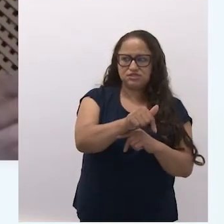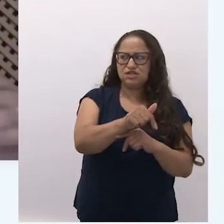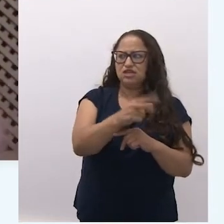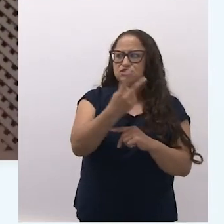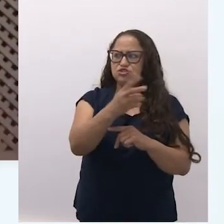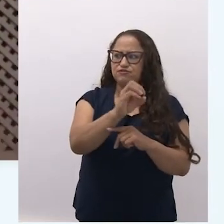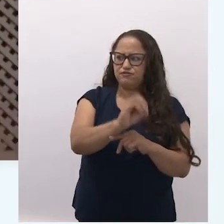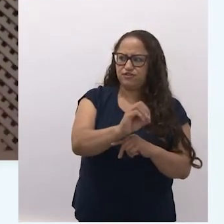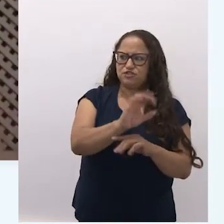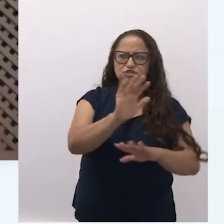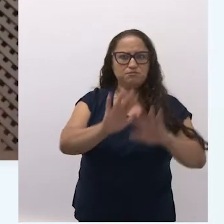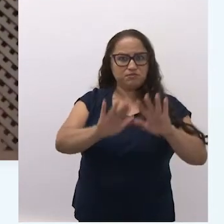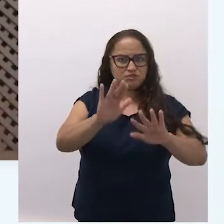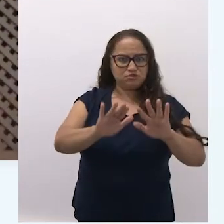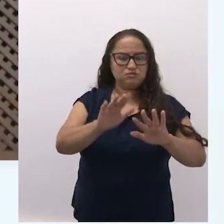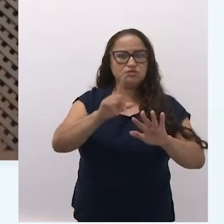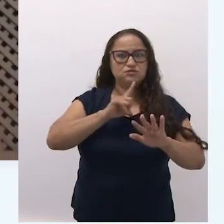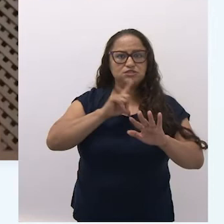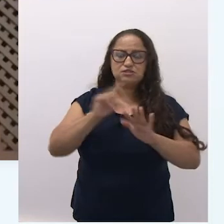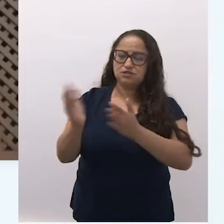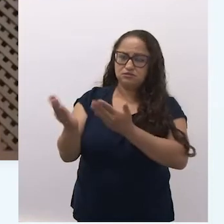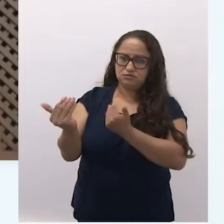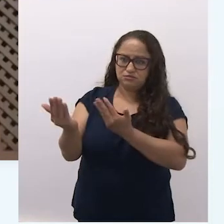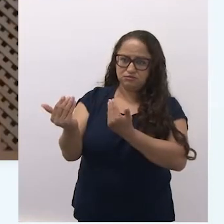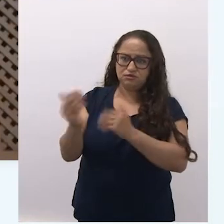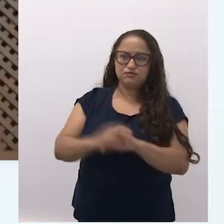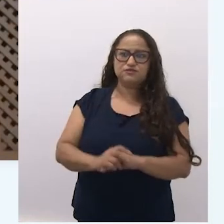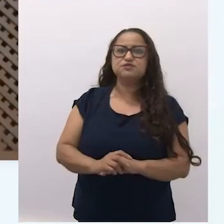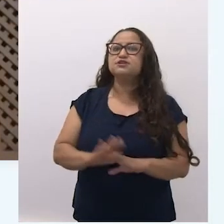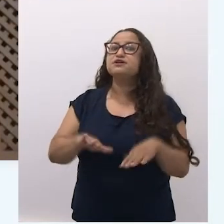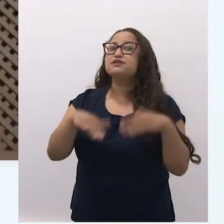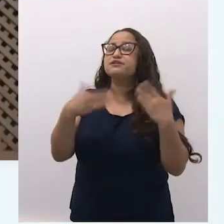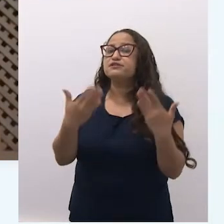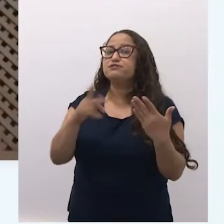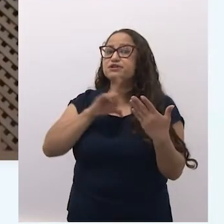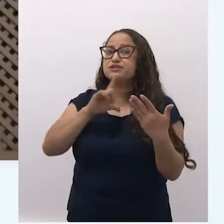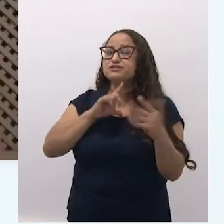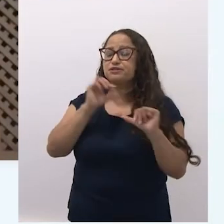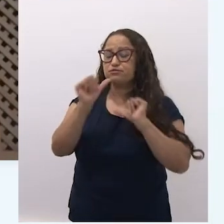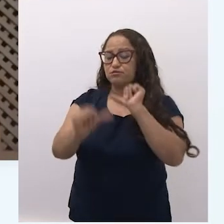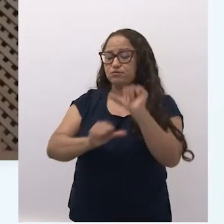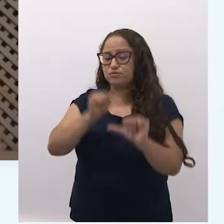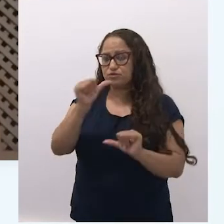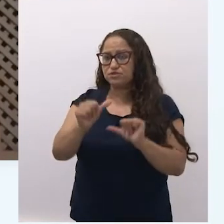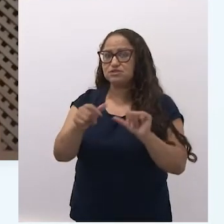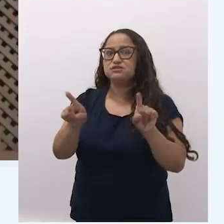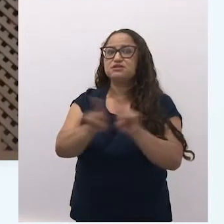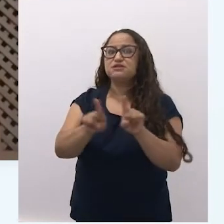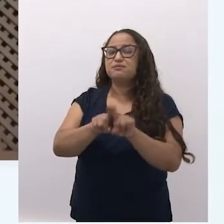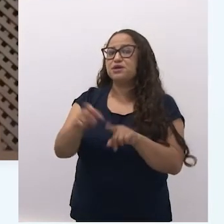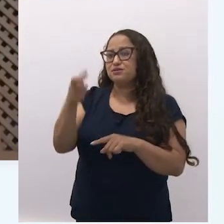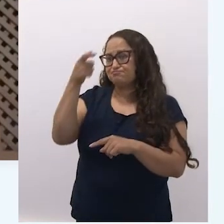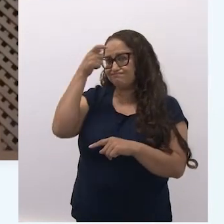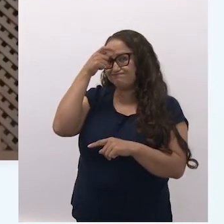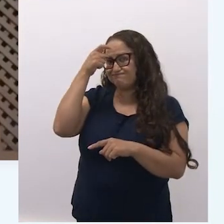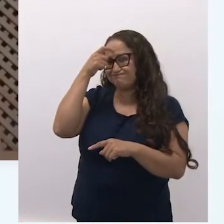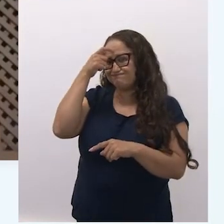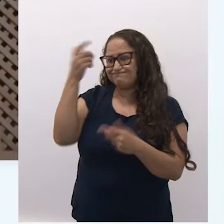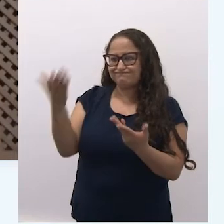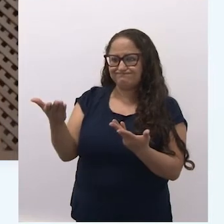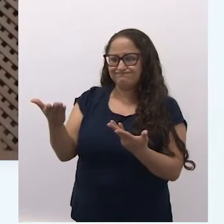mais ou menos, nessa fase da adolescência, eles passam por uma mudança também cerebral, né?